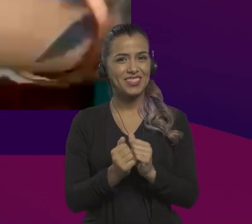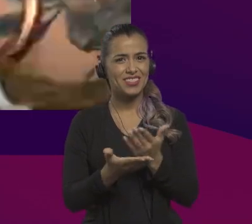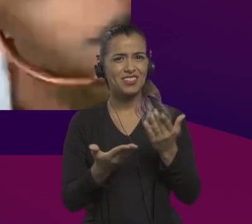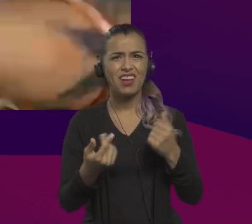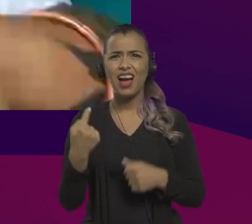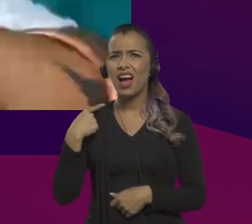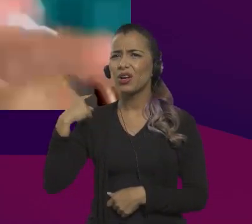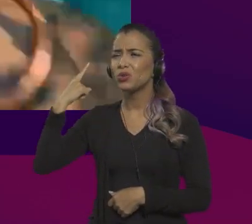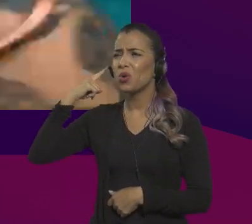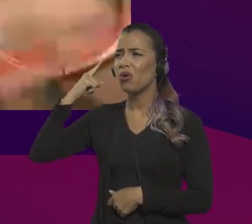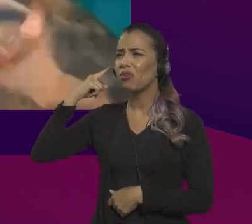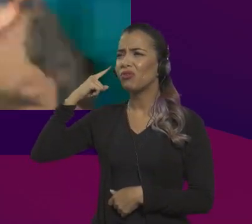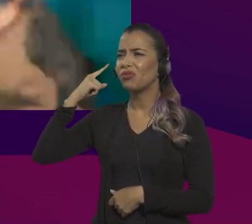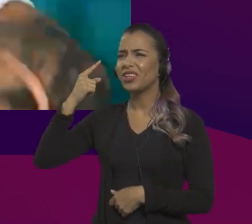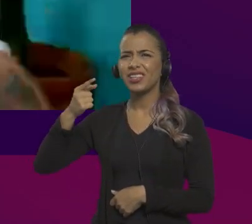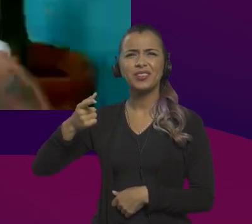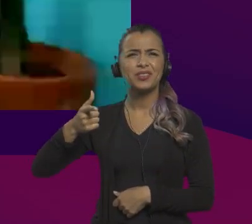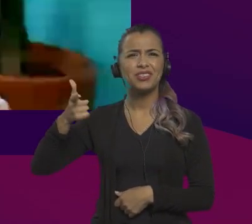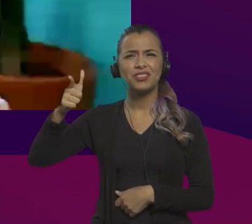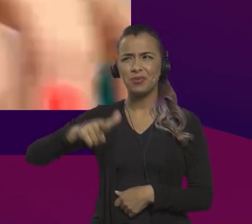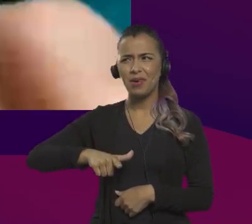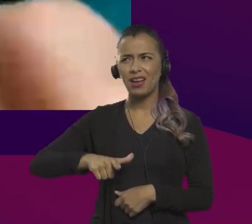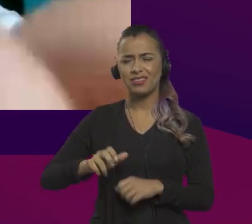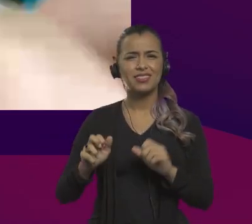ouvindo de novo, mas tudo bem, vai dar bom.